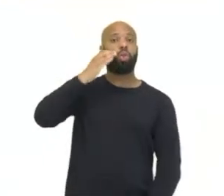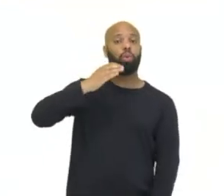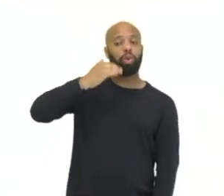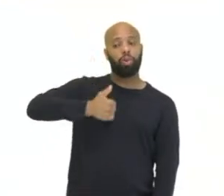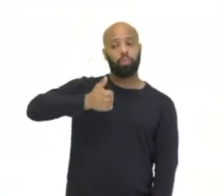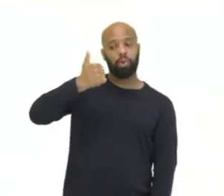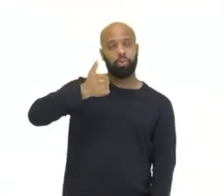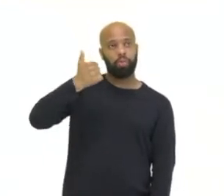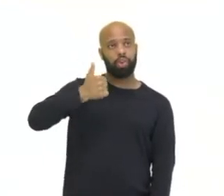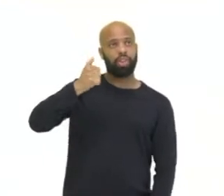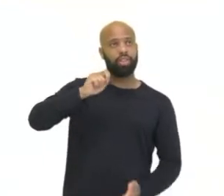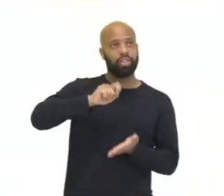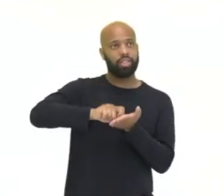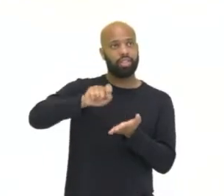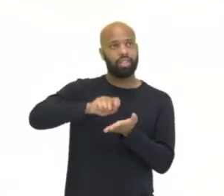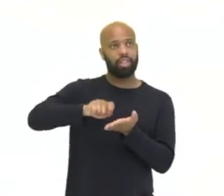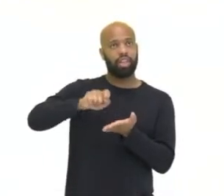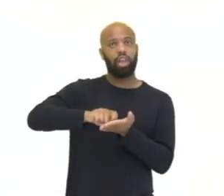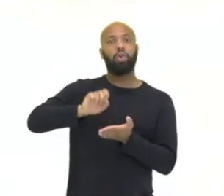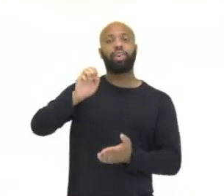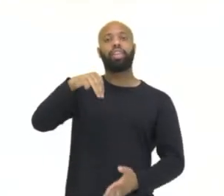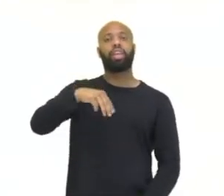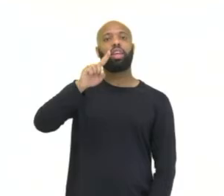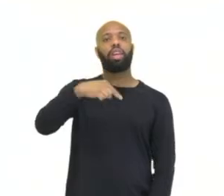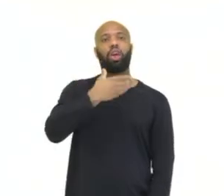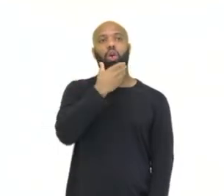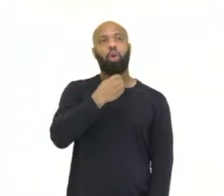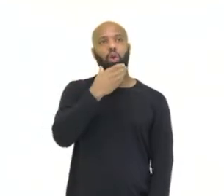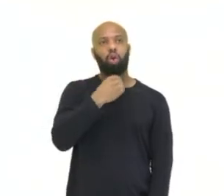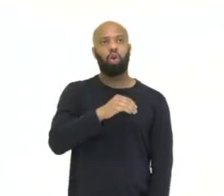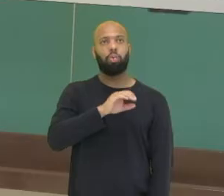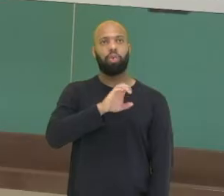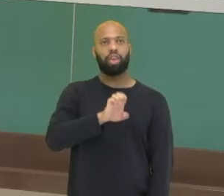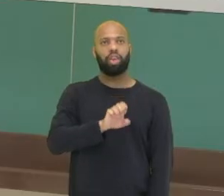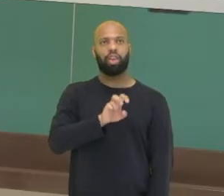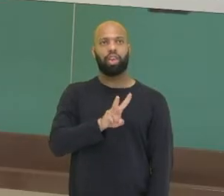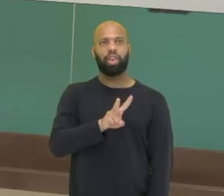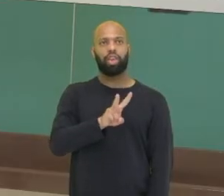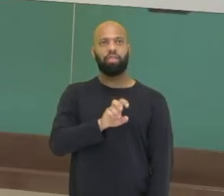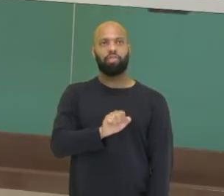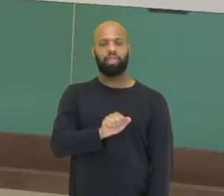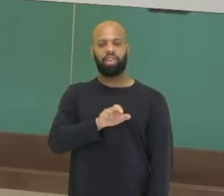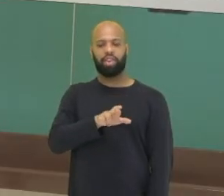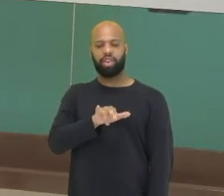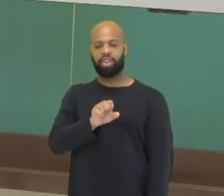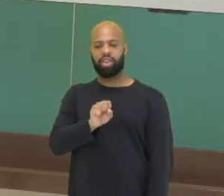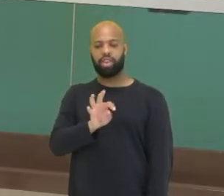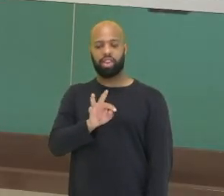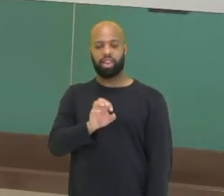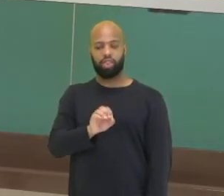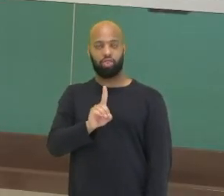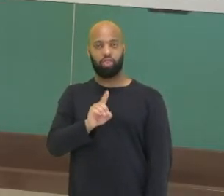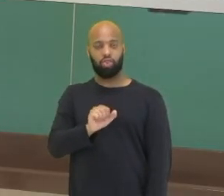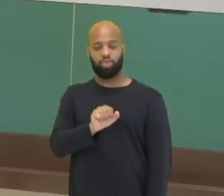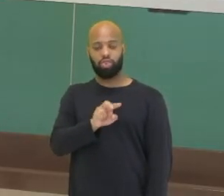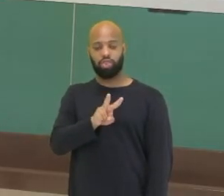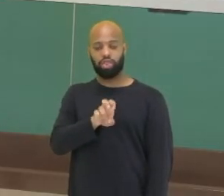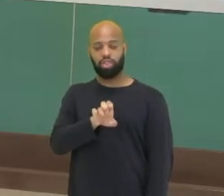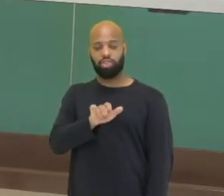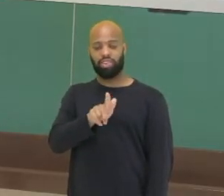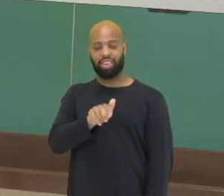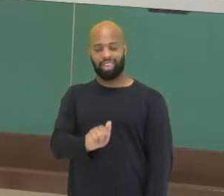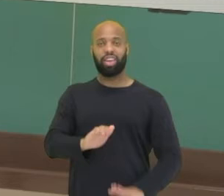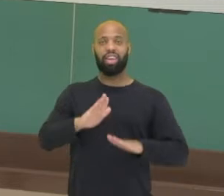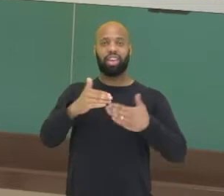né? A letra ela foi escrita pelo poeta Evaristo da Veiga. A história, né, nos traz algumas informações